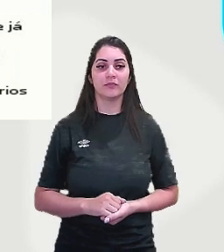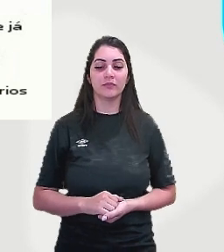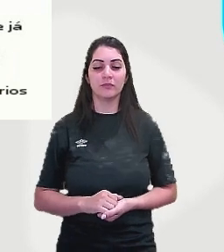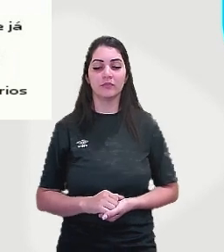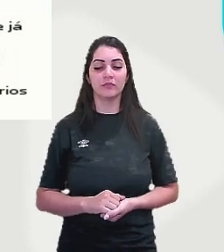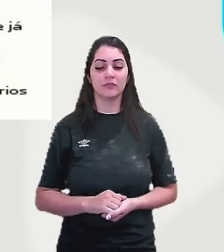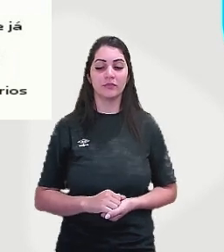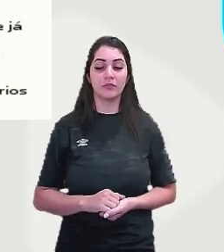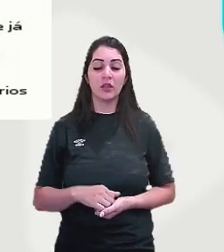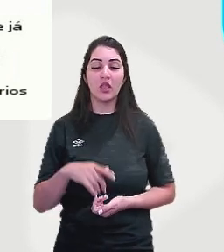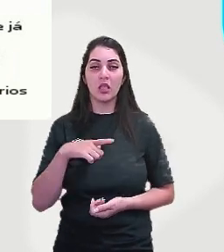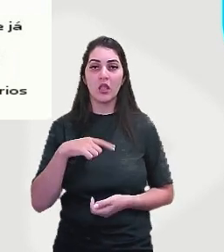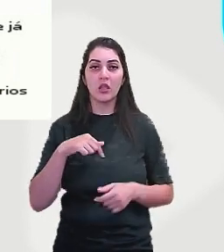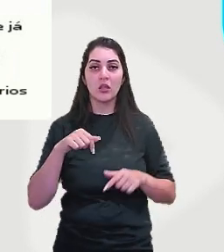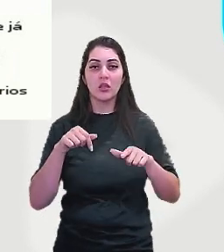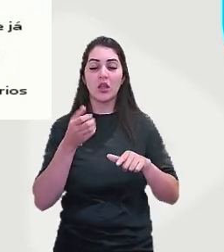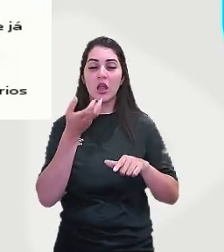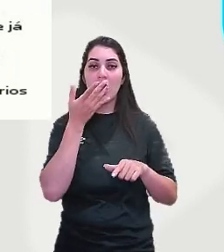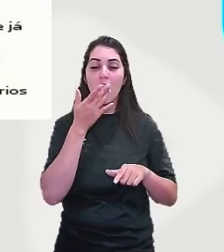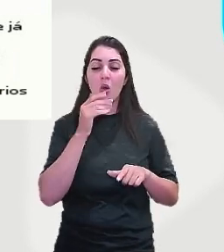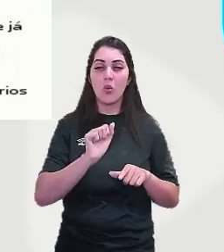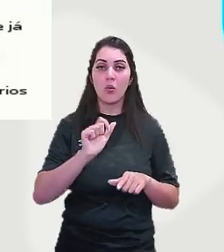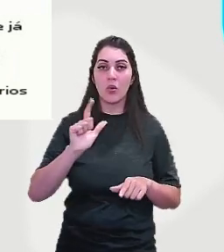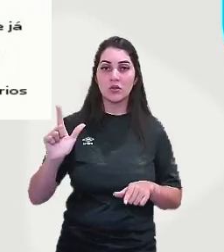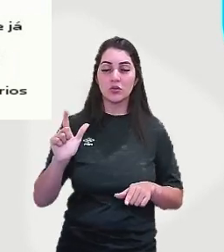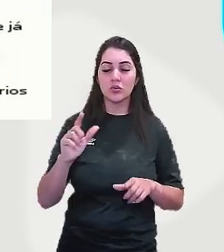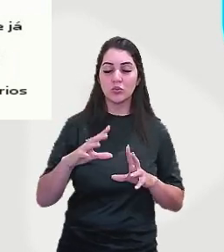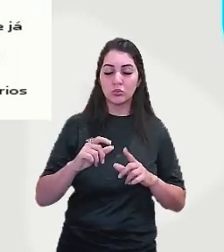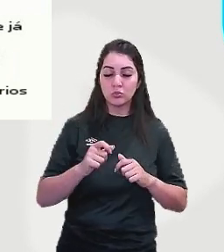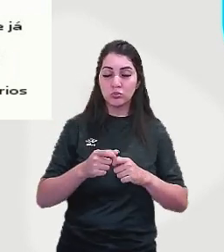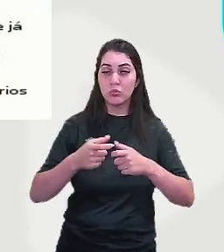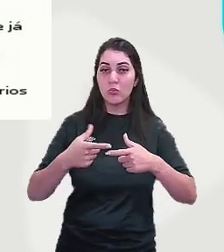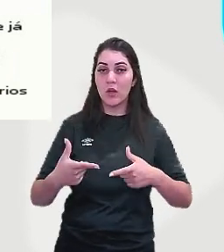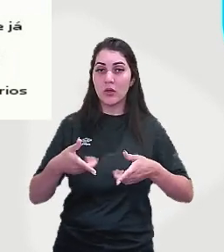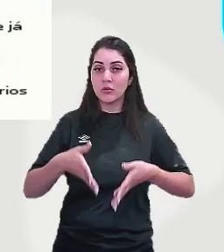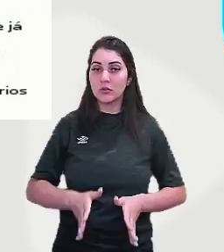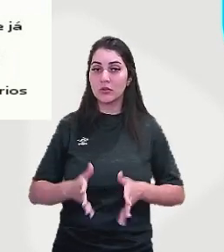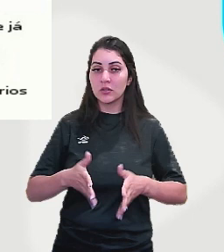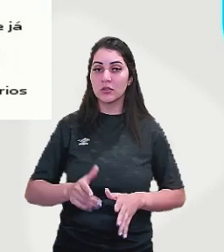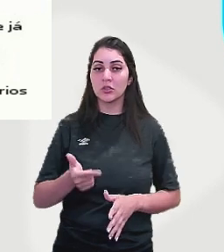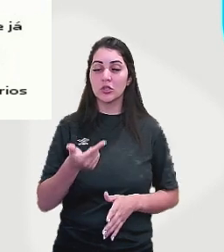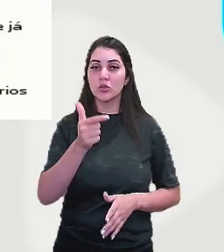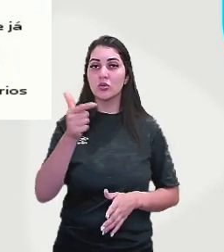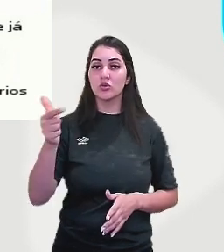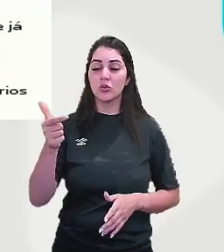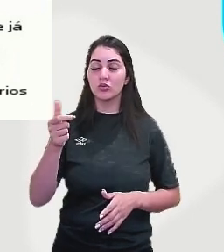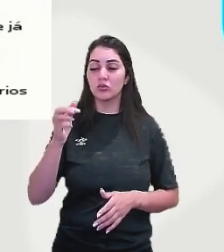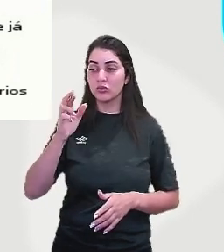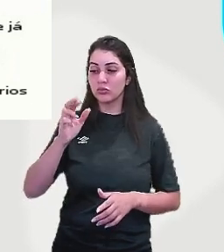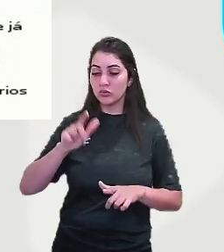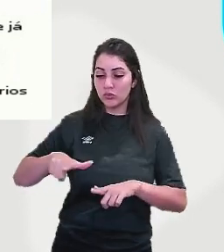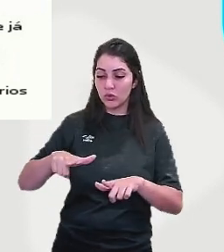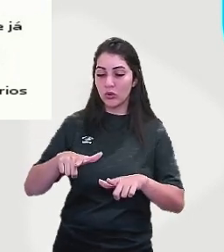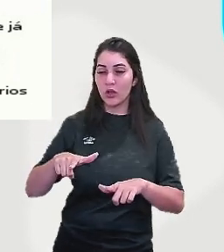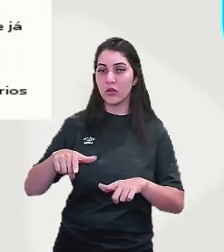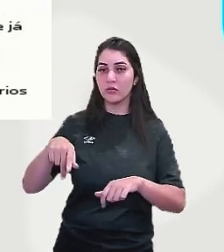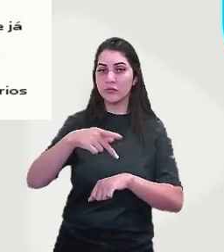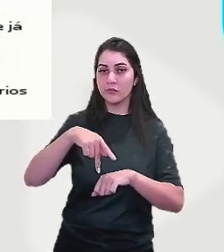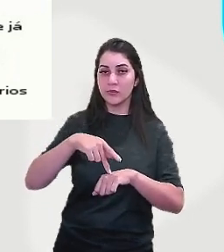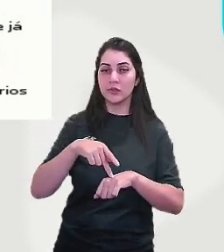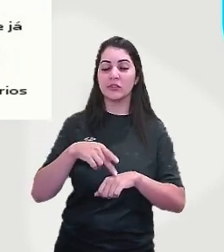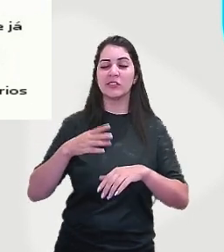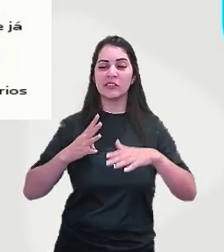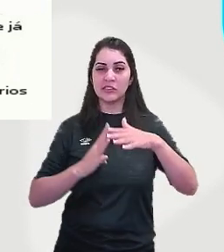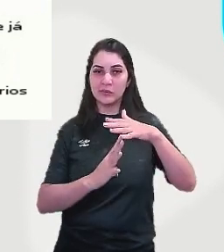E os de Açu, que são a maioria descendentes das outras regiões do país. Lembram das imigrações das